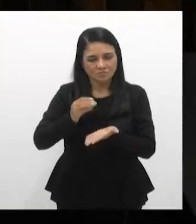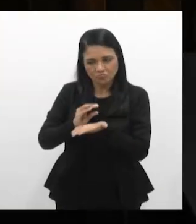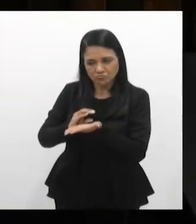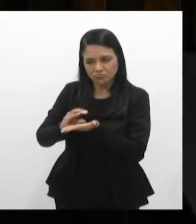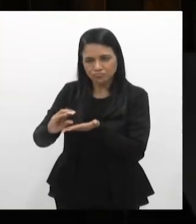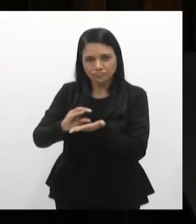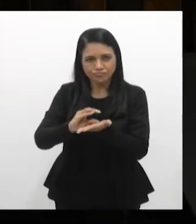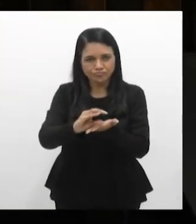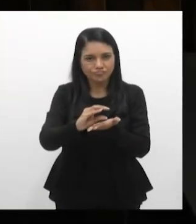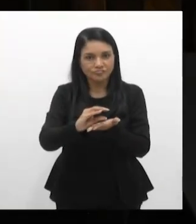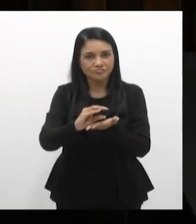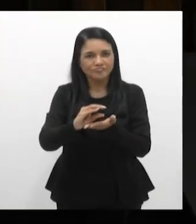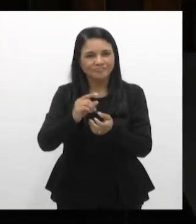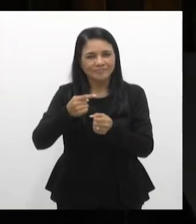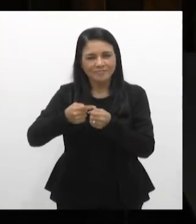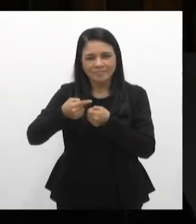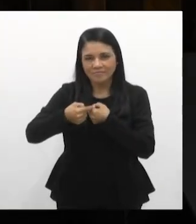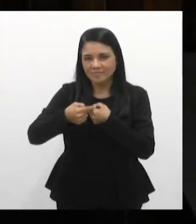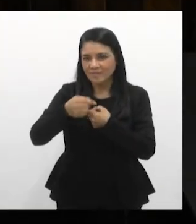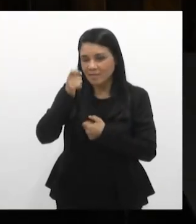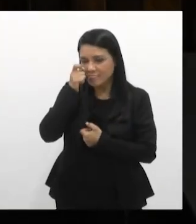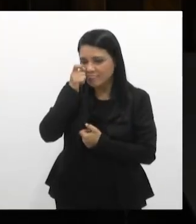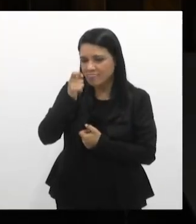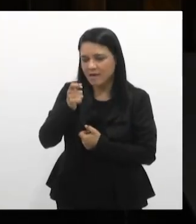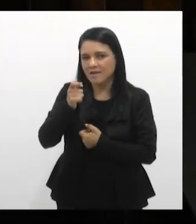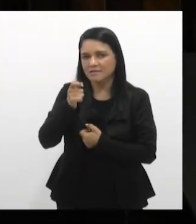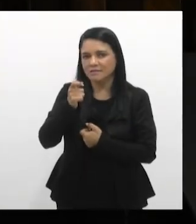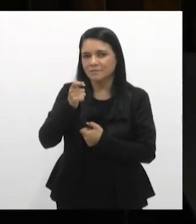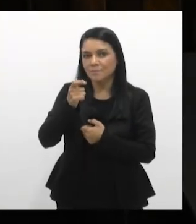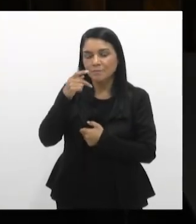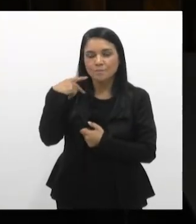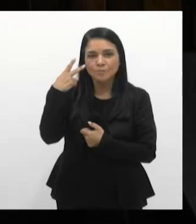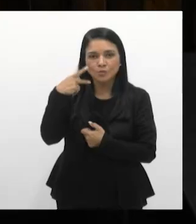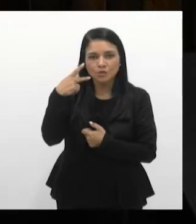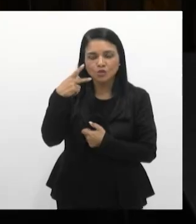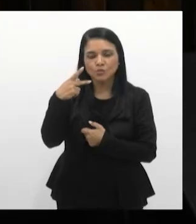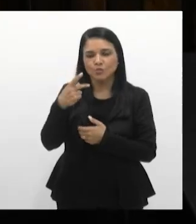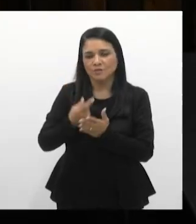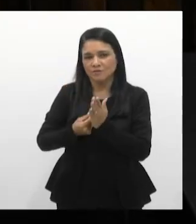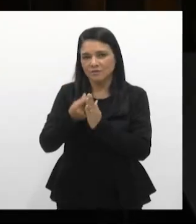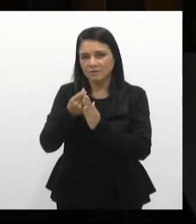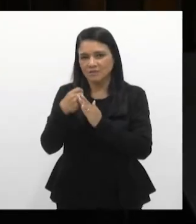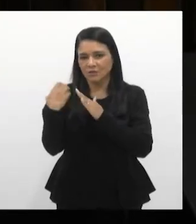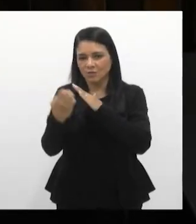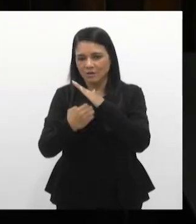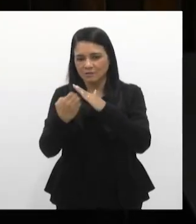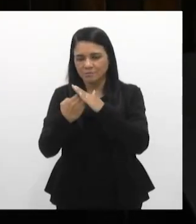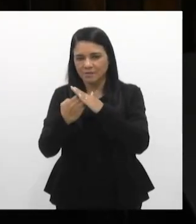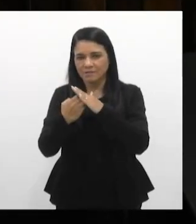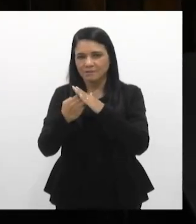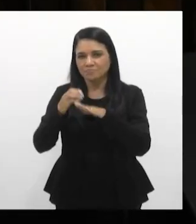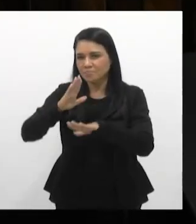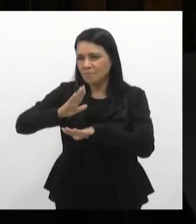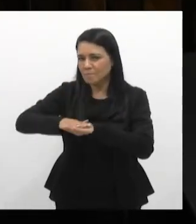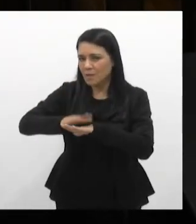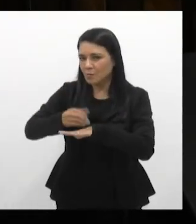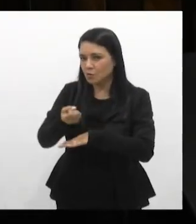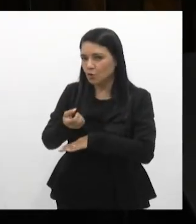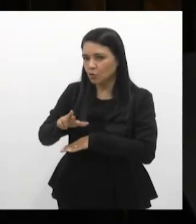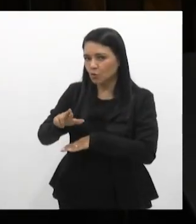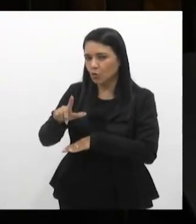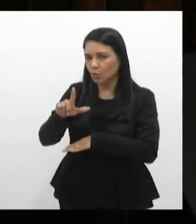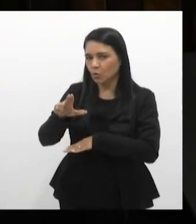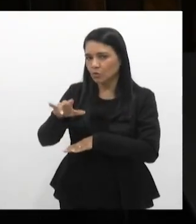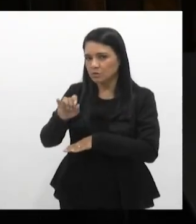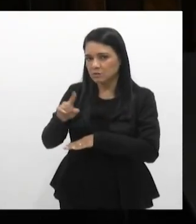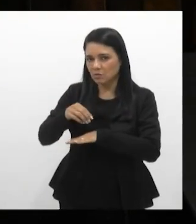seu interesse político e financeiro com as empresas que ele mesmo indicava. Isso está em todos